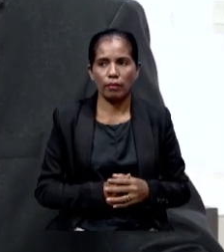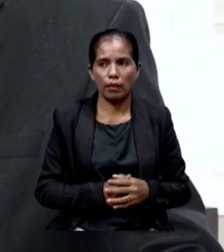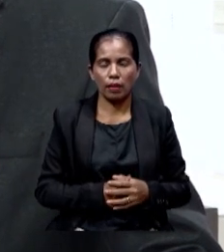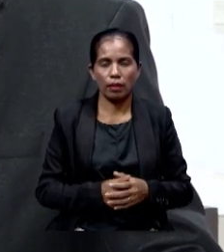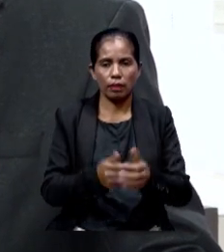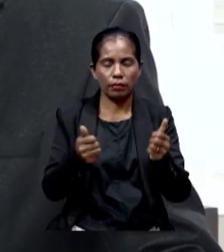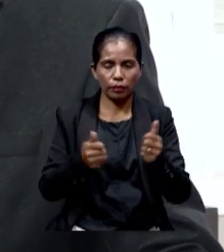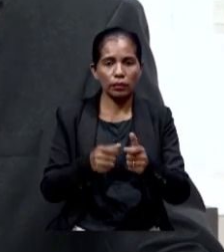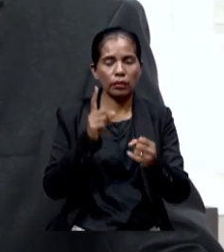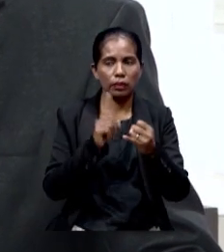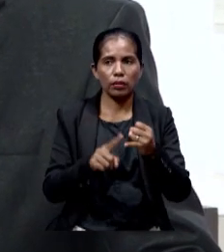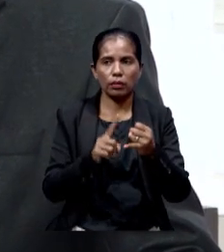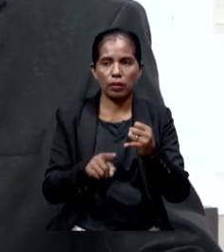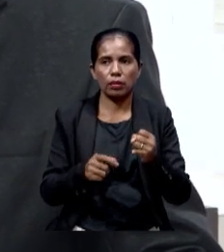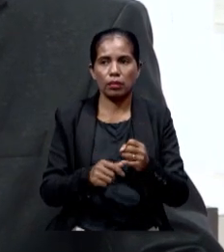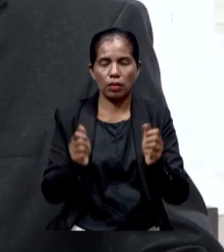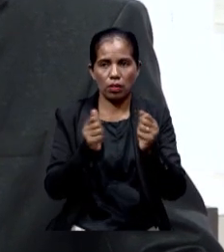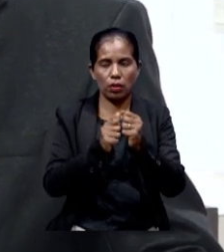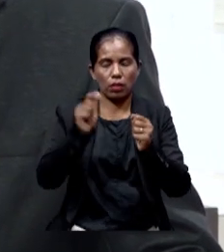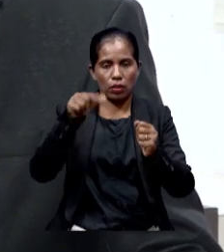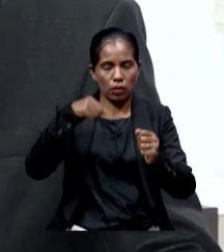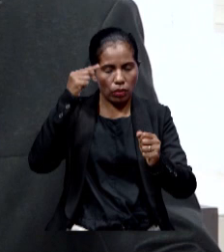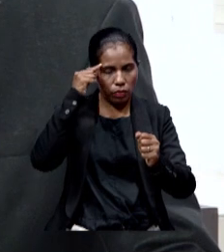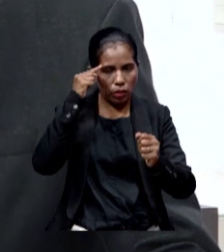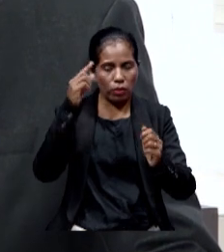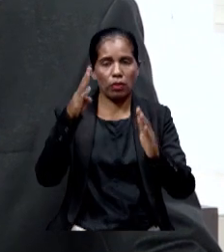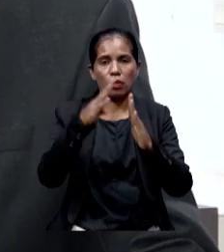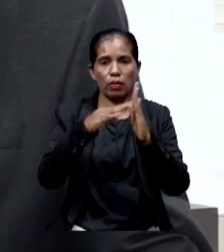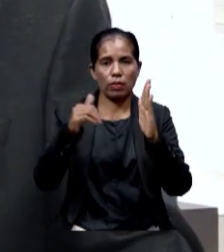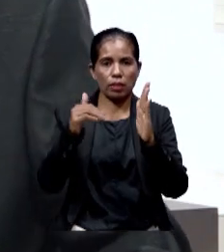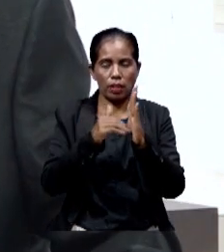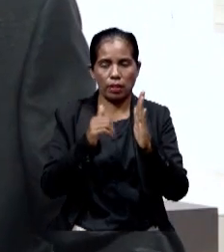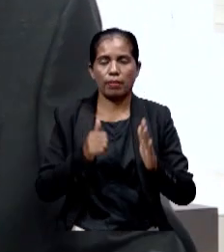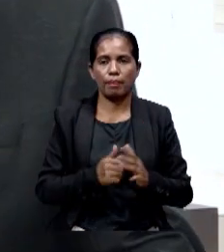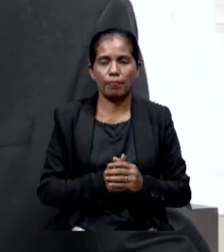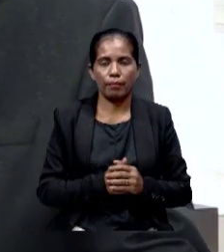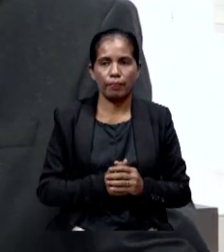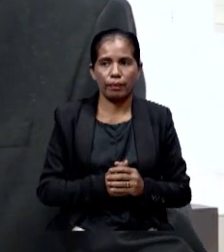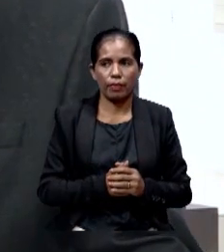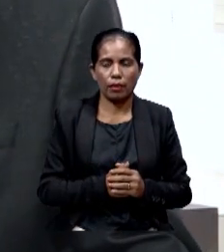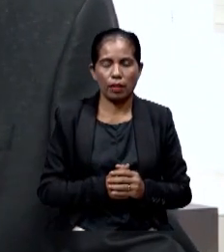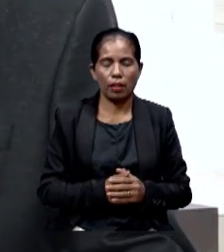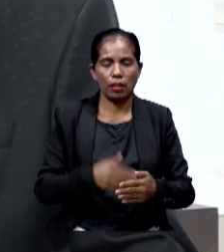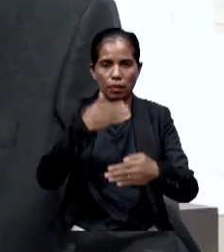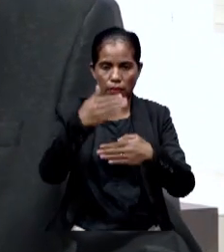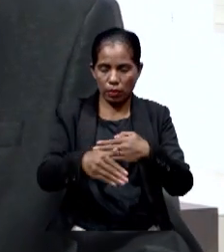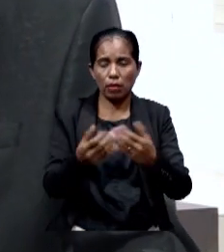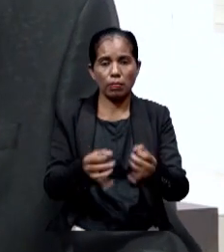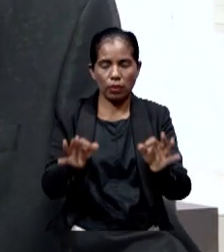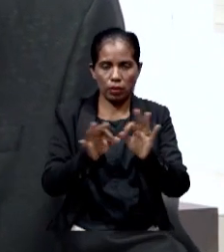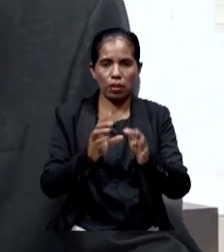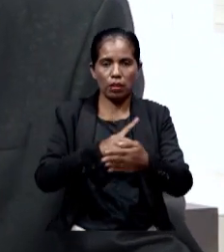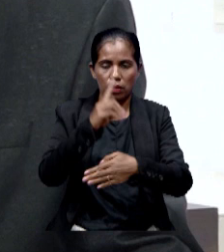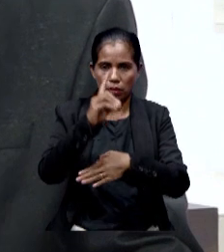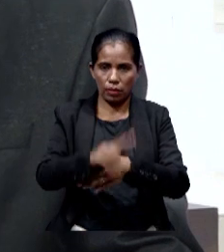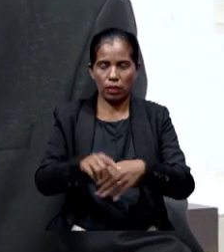final linha com o Governo Nova Zelândia E o primeiro passo importante é o desenvolvimento